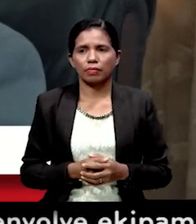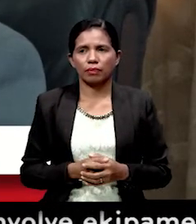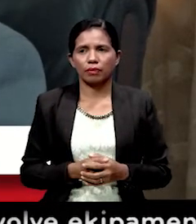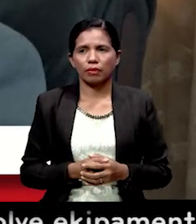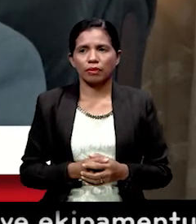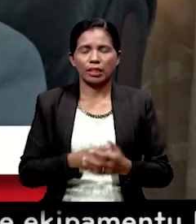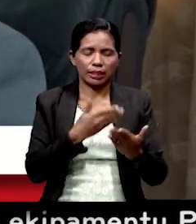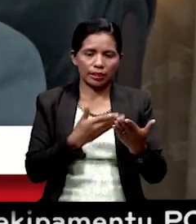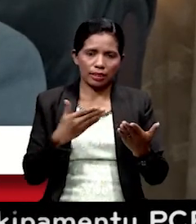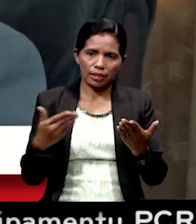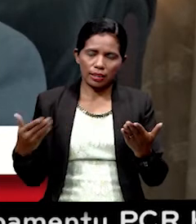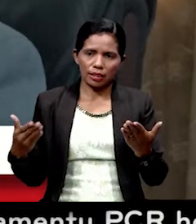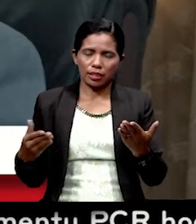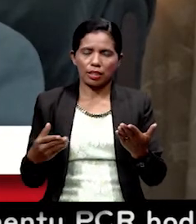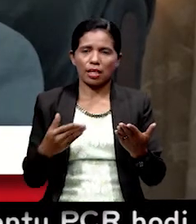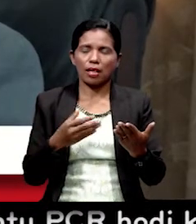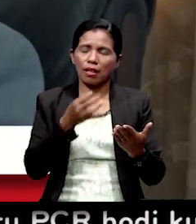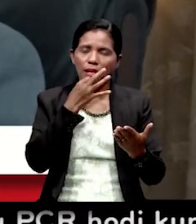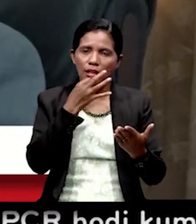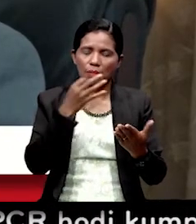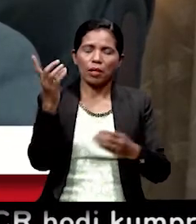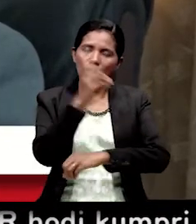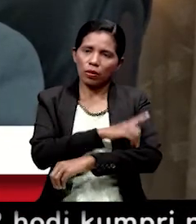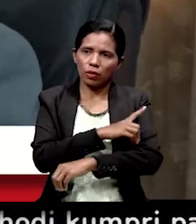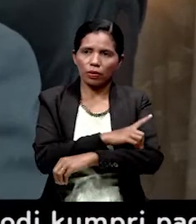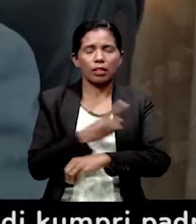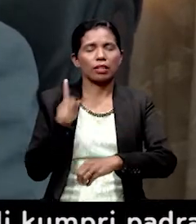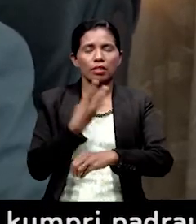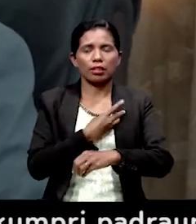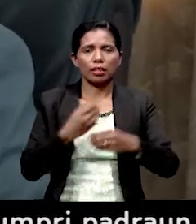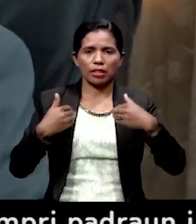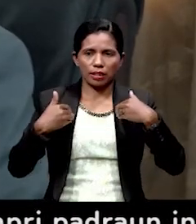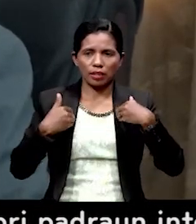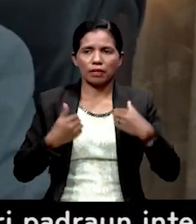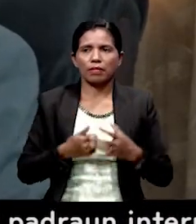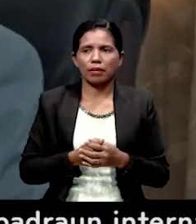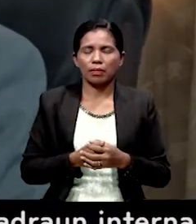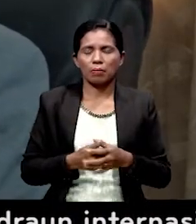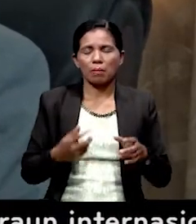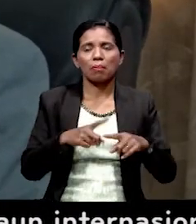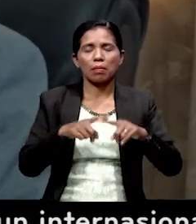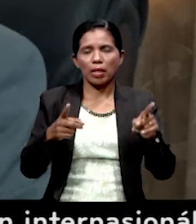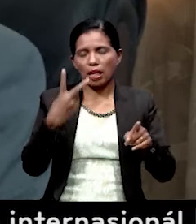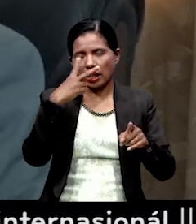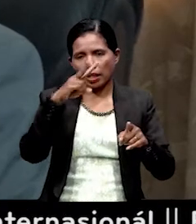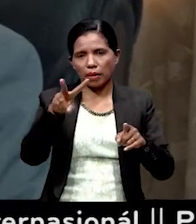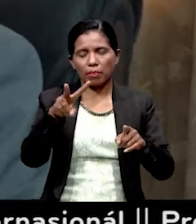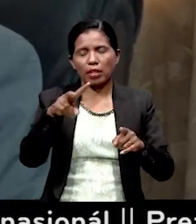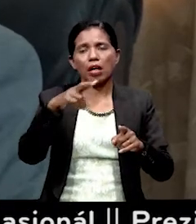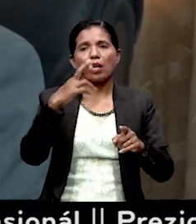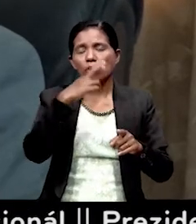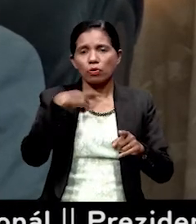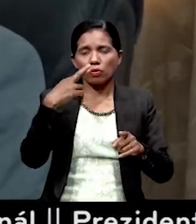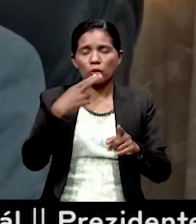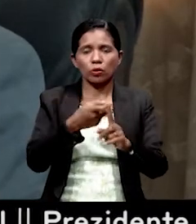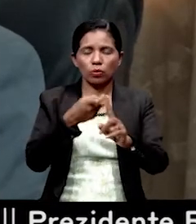perutu ayam ba lor-loroniane ita ia inflação mai be liga ba pos importação